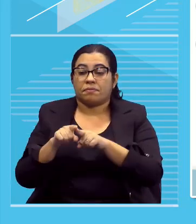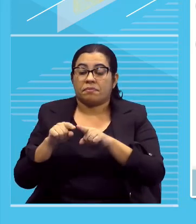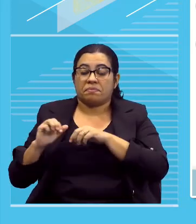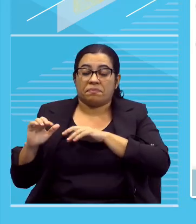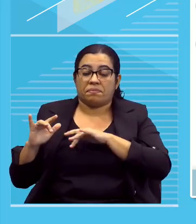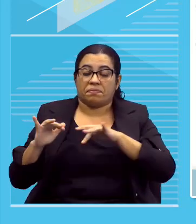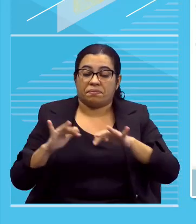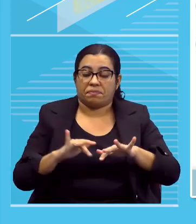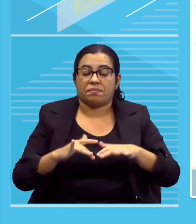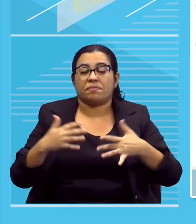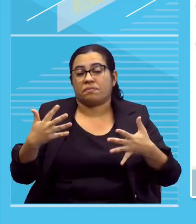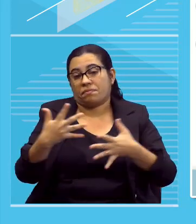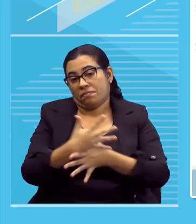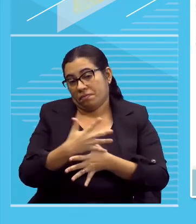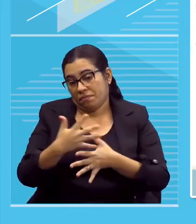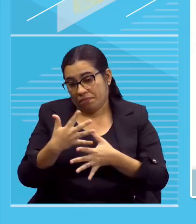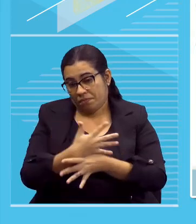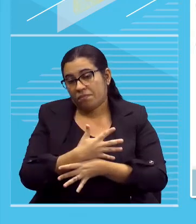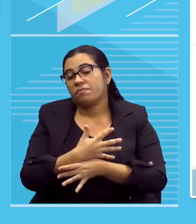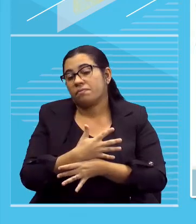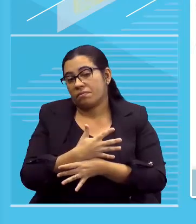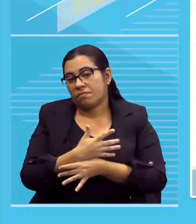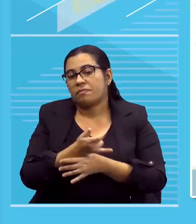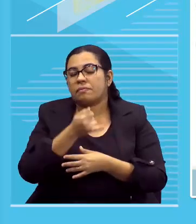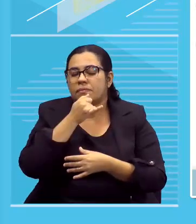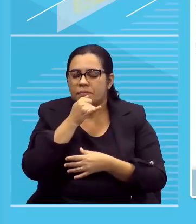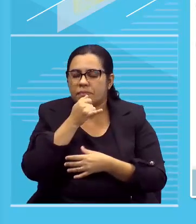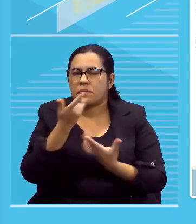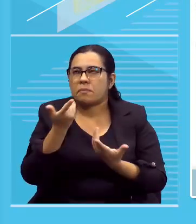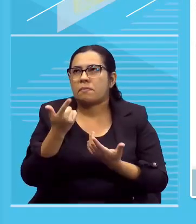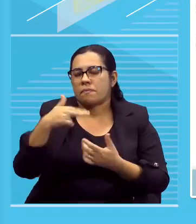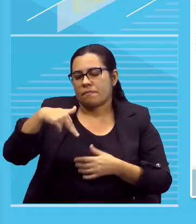vão Nestlé